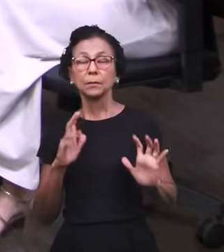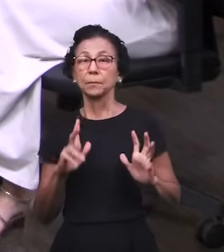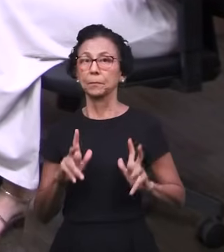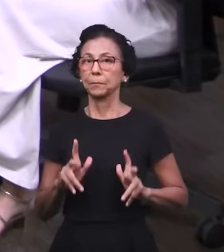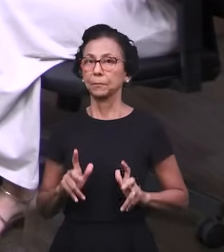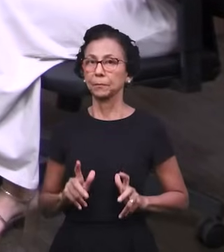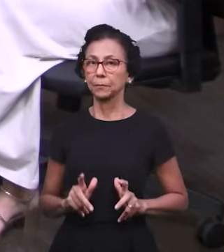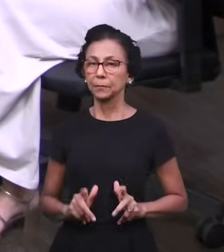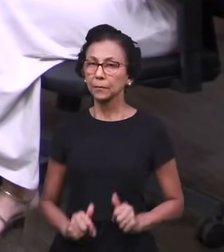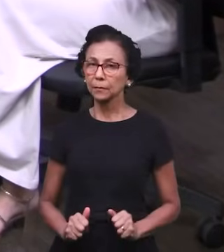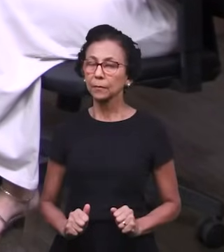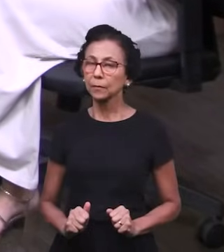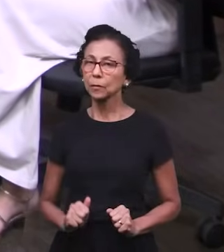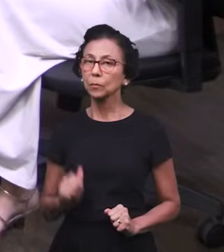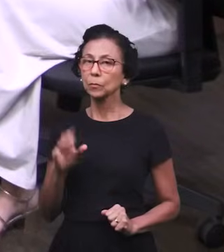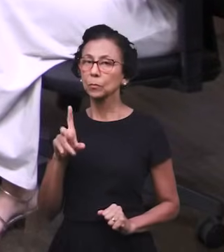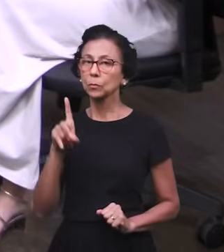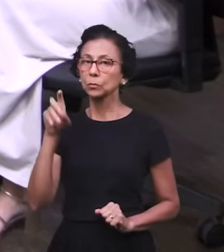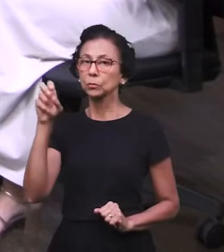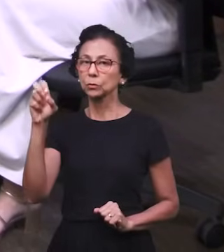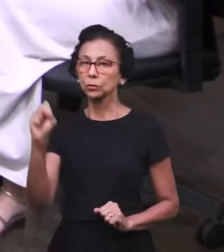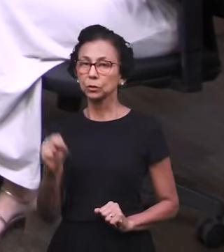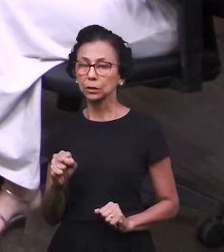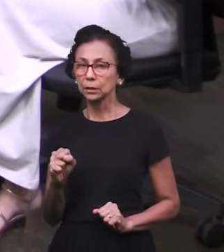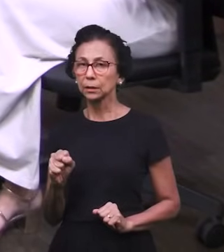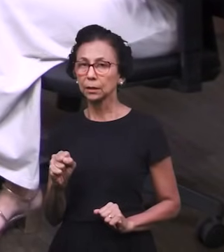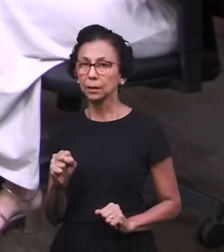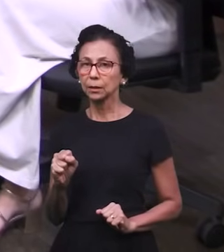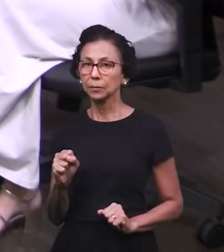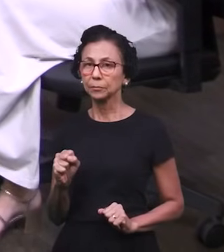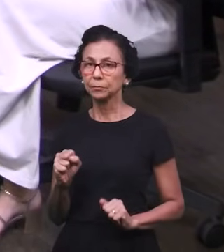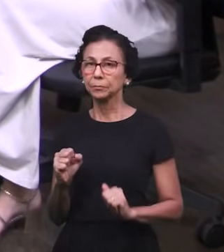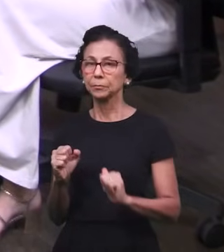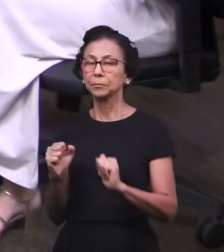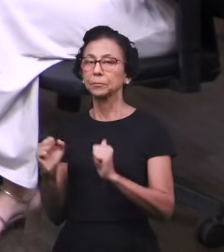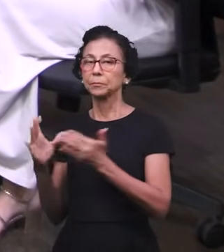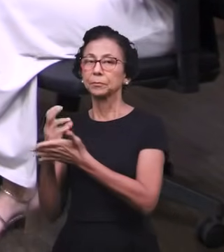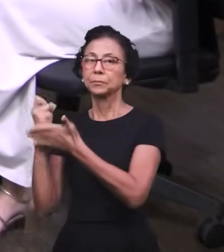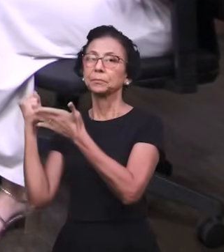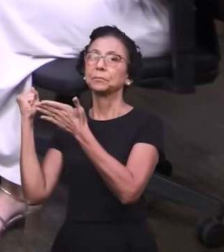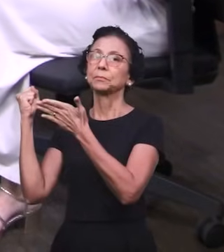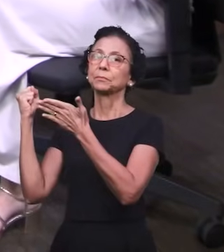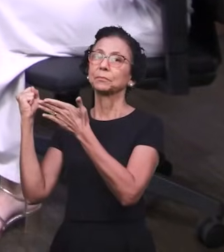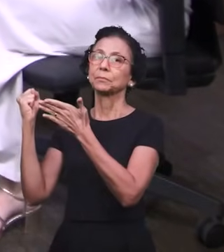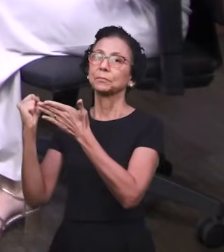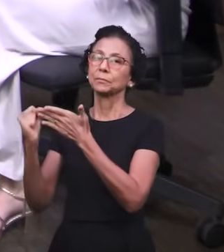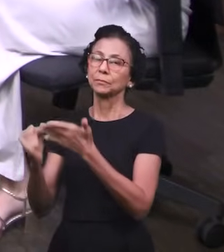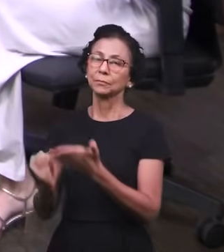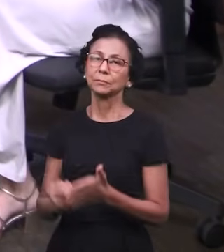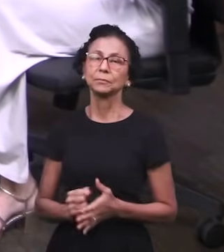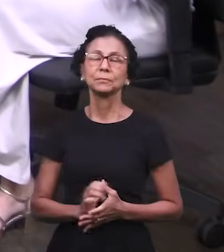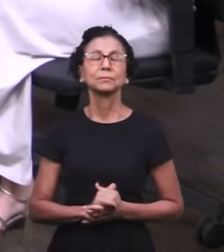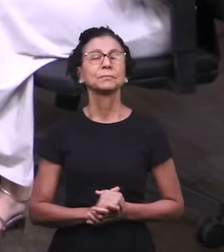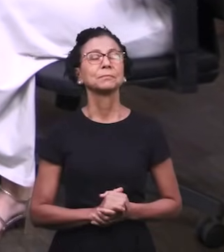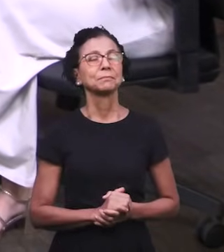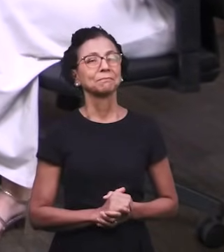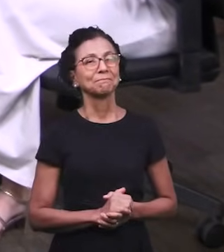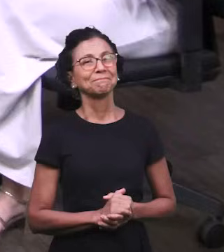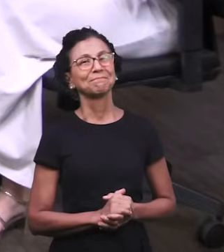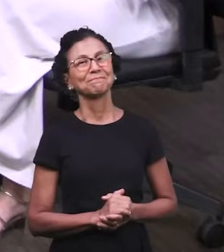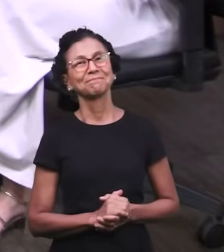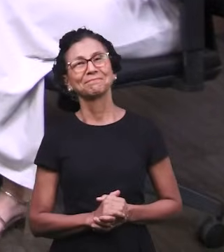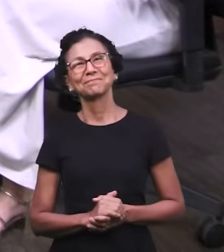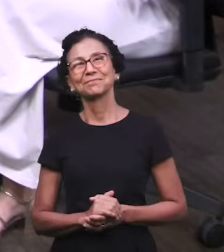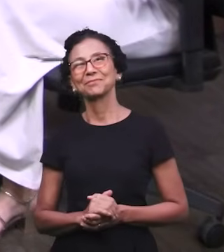está feita a introdução. Vamos seguir agora com a participação dos jovens. Raíssa, é com você. Então, vai começar. A